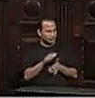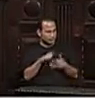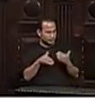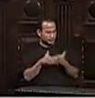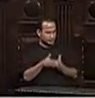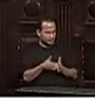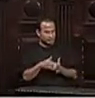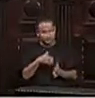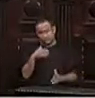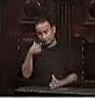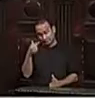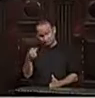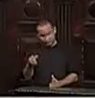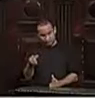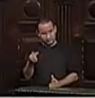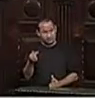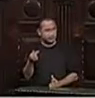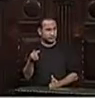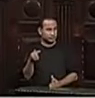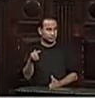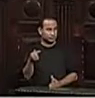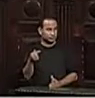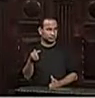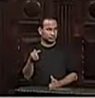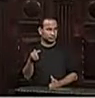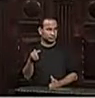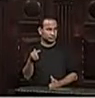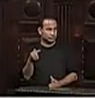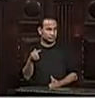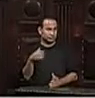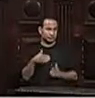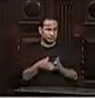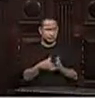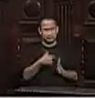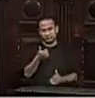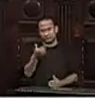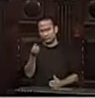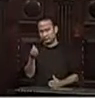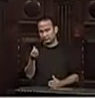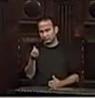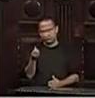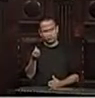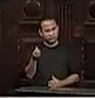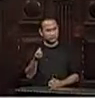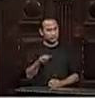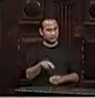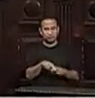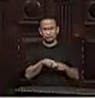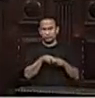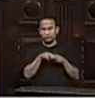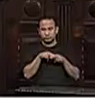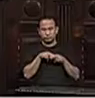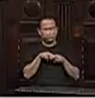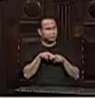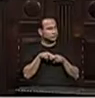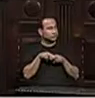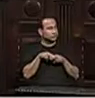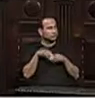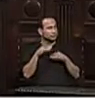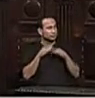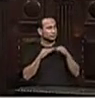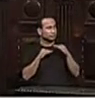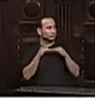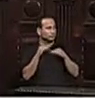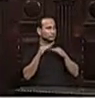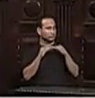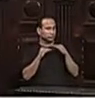de 17, o 13º de 16, para que os